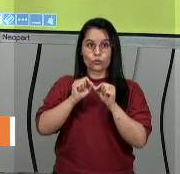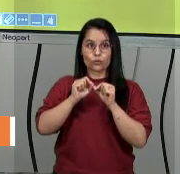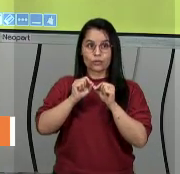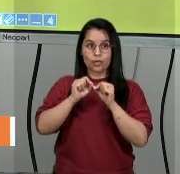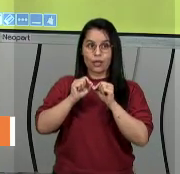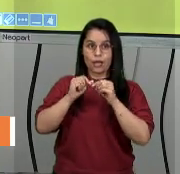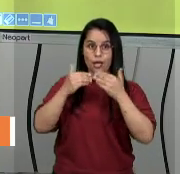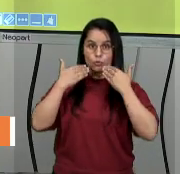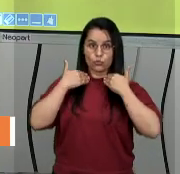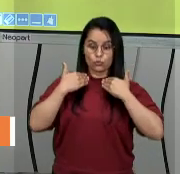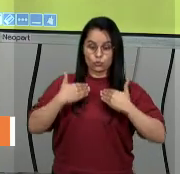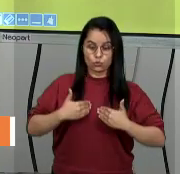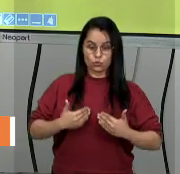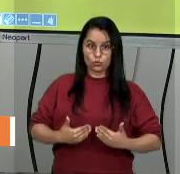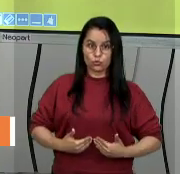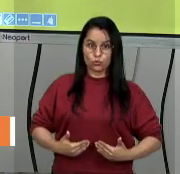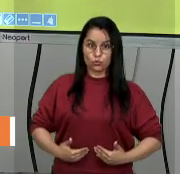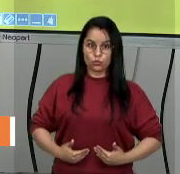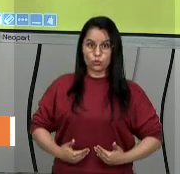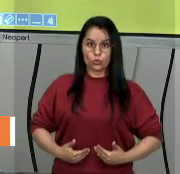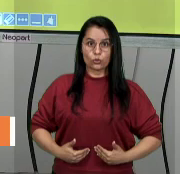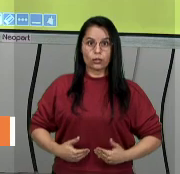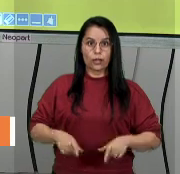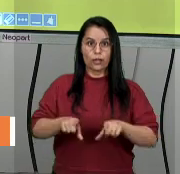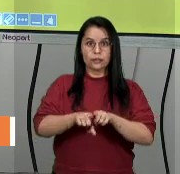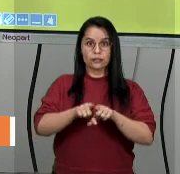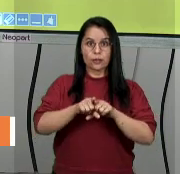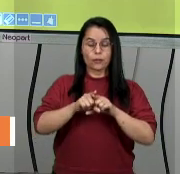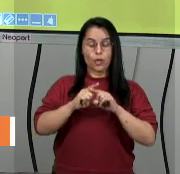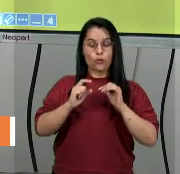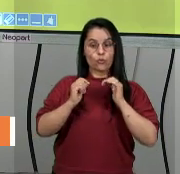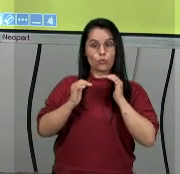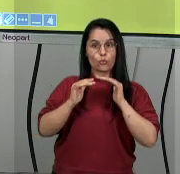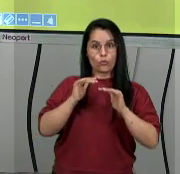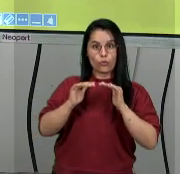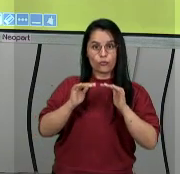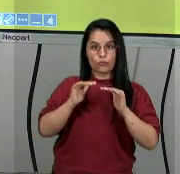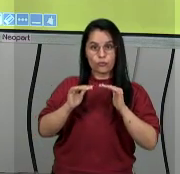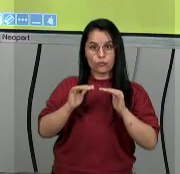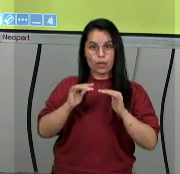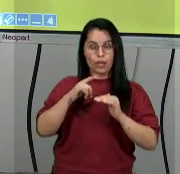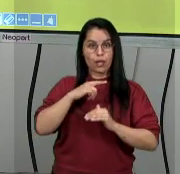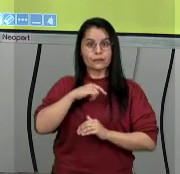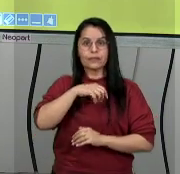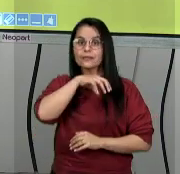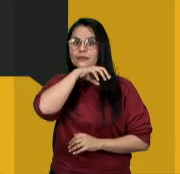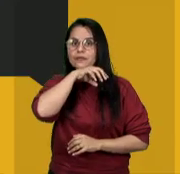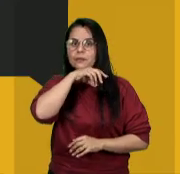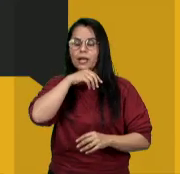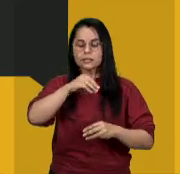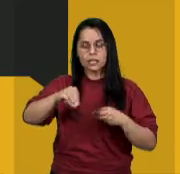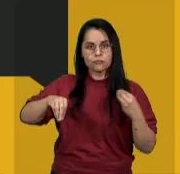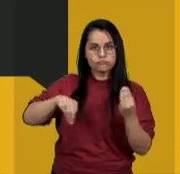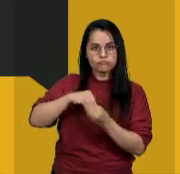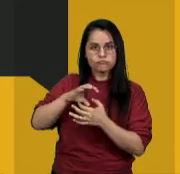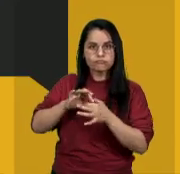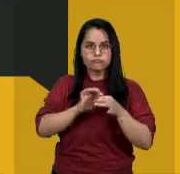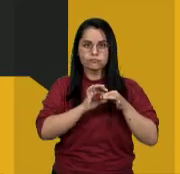de sustentação e a movimentação dos animais resultam da integração entre os